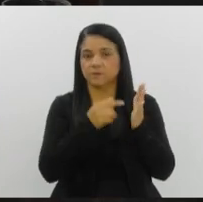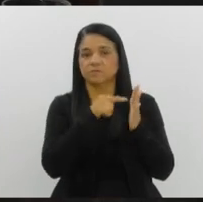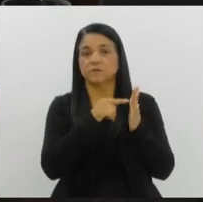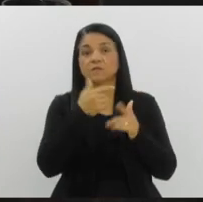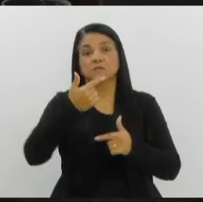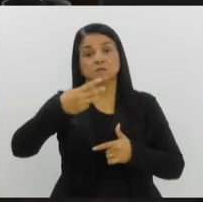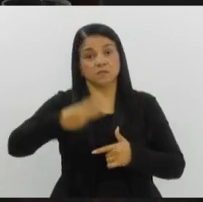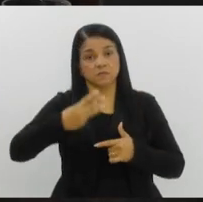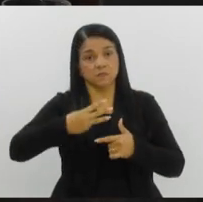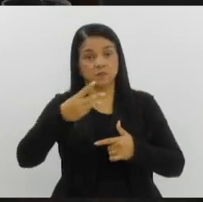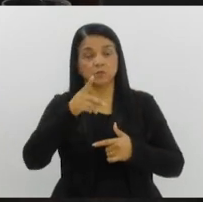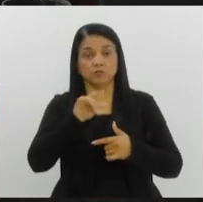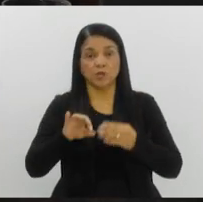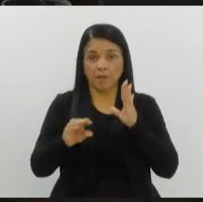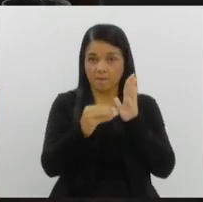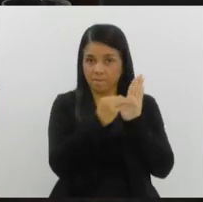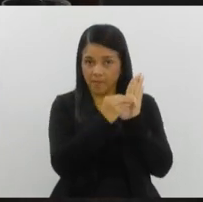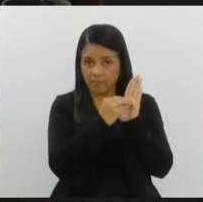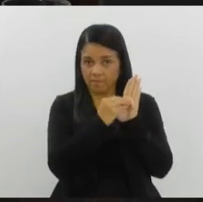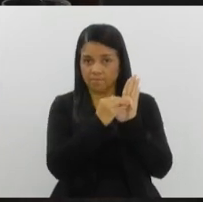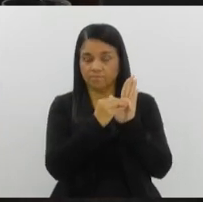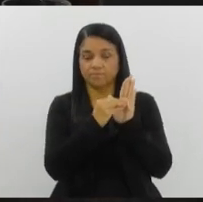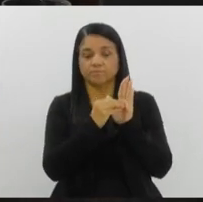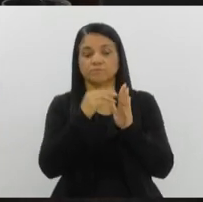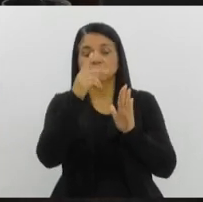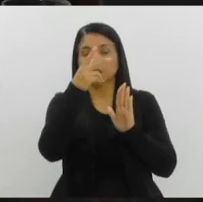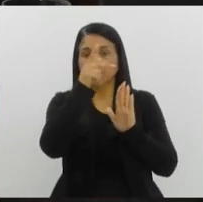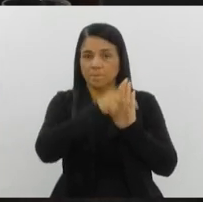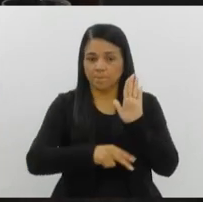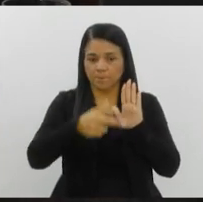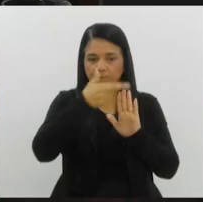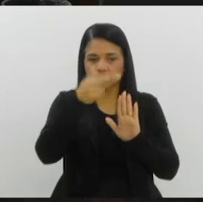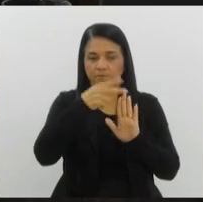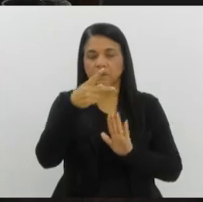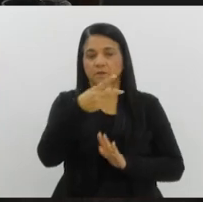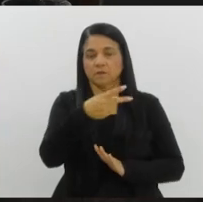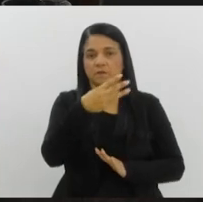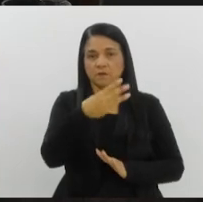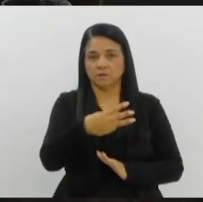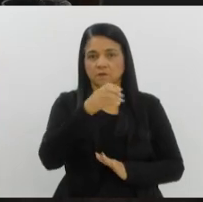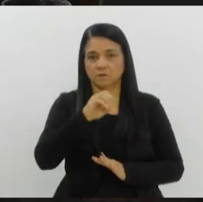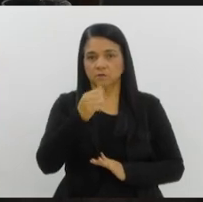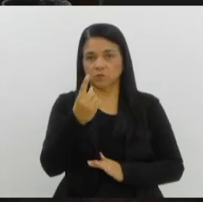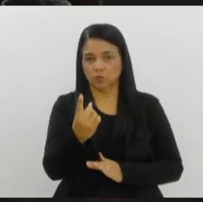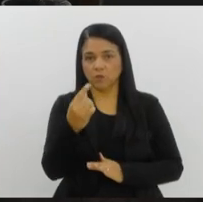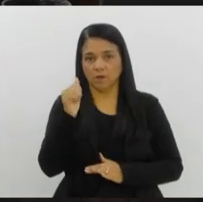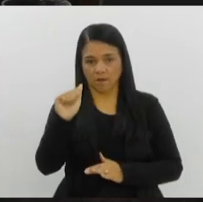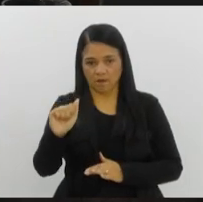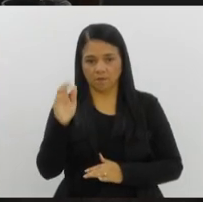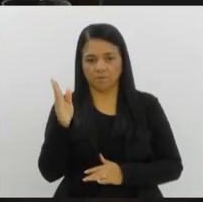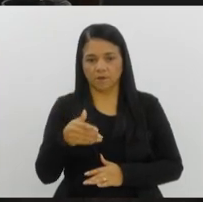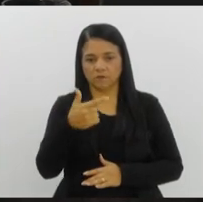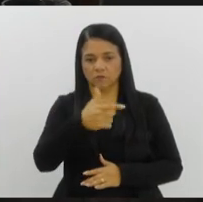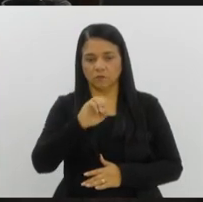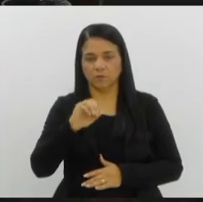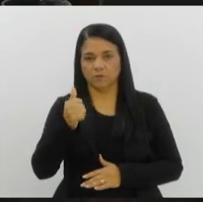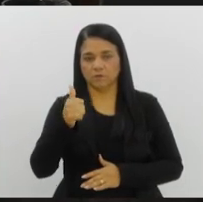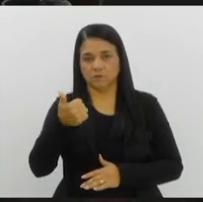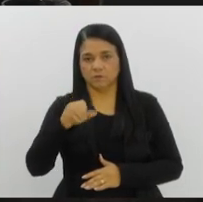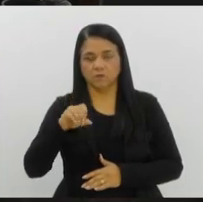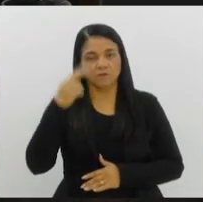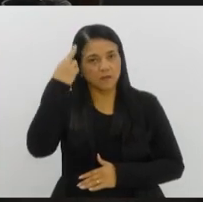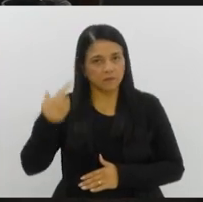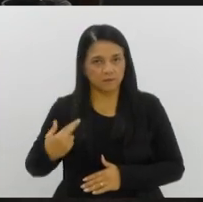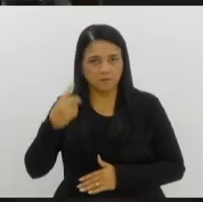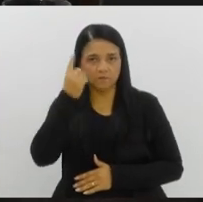para receber emenda. Projeto de resolução número 301-A de 2019, de autoria da deputada Renata Souza, que